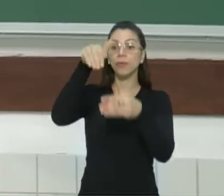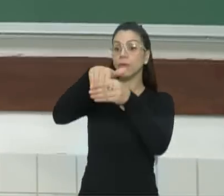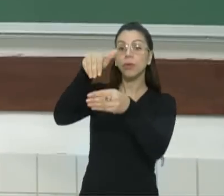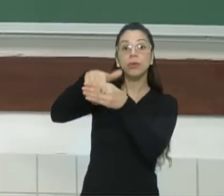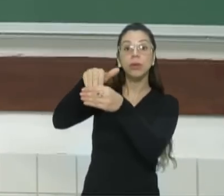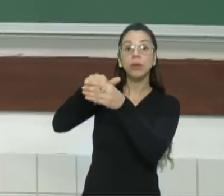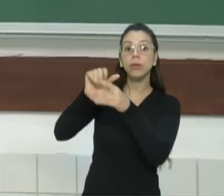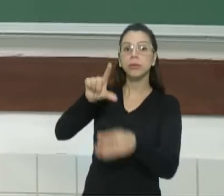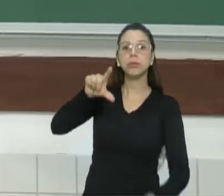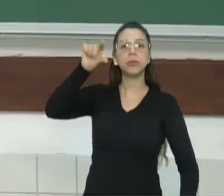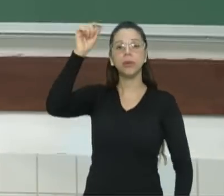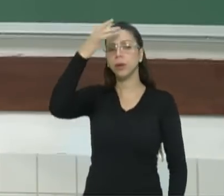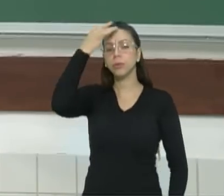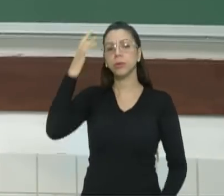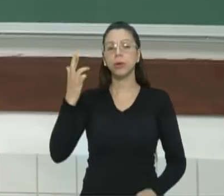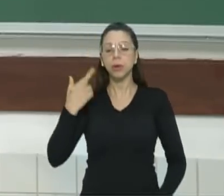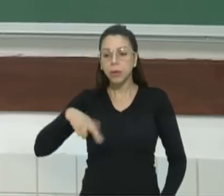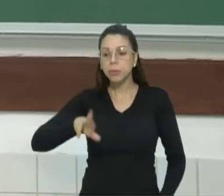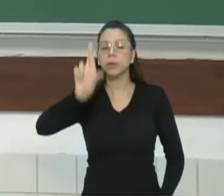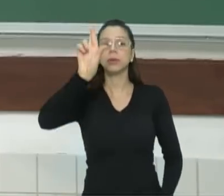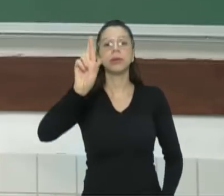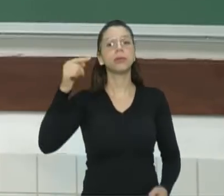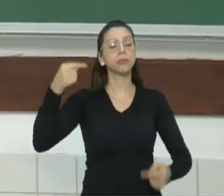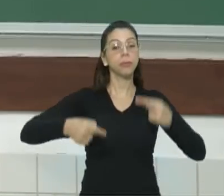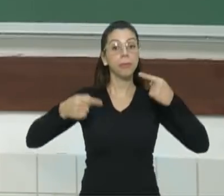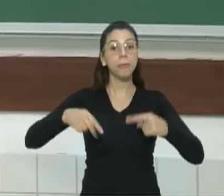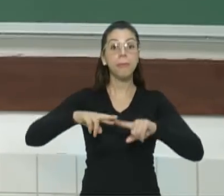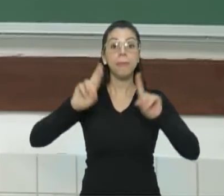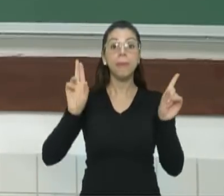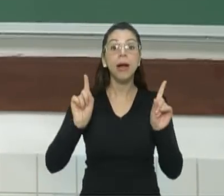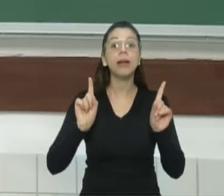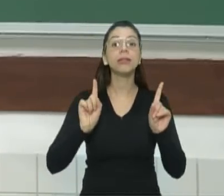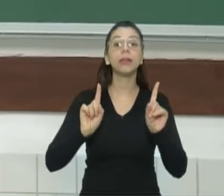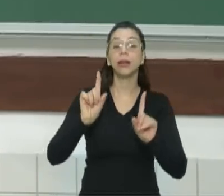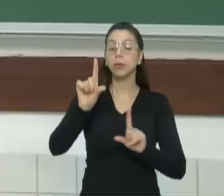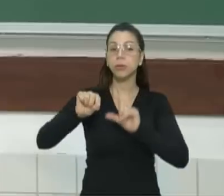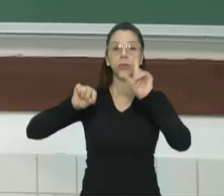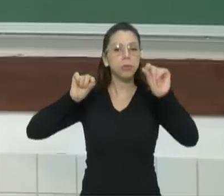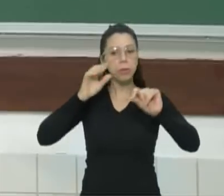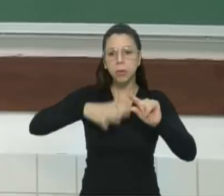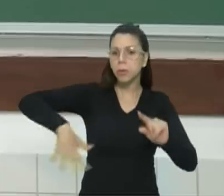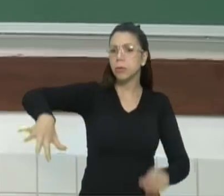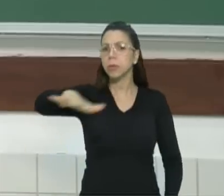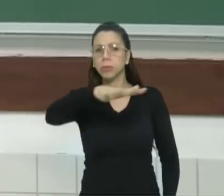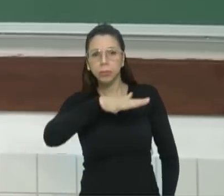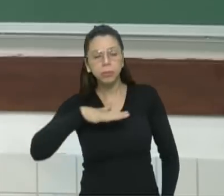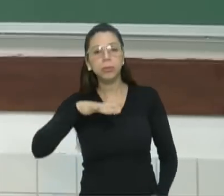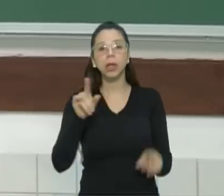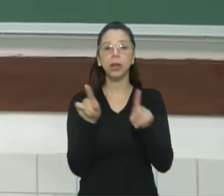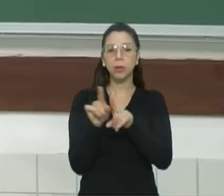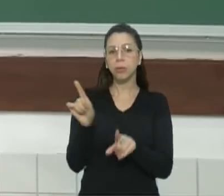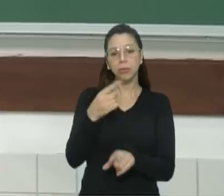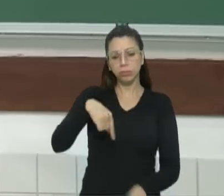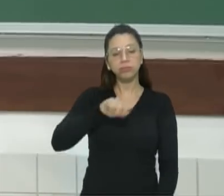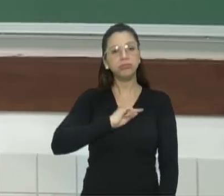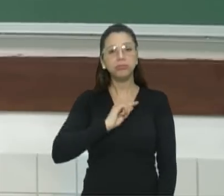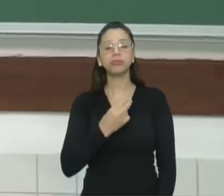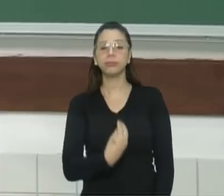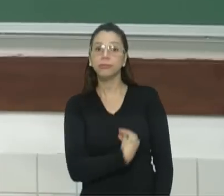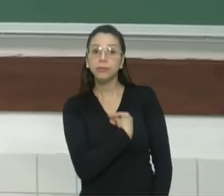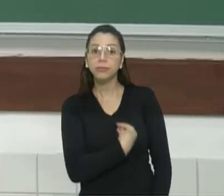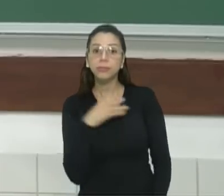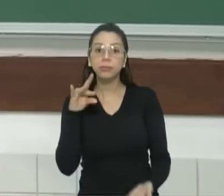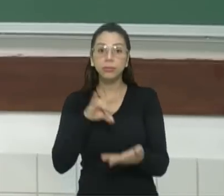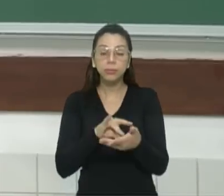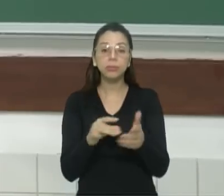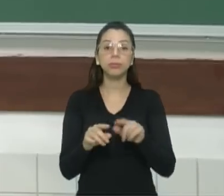só na hora de escolher os nossos representantes políticos, mas diz respeito às nossas escolhas em geral, diz respeito à nossa vida como um todo, e principalmente